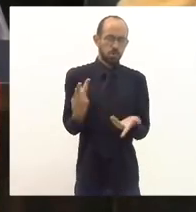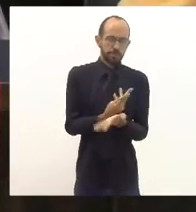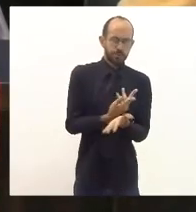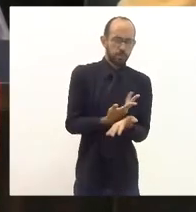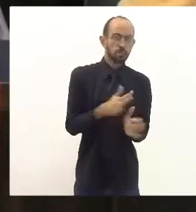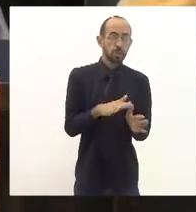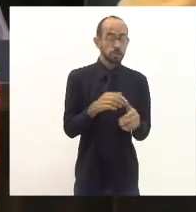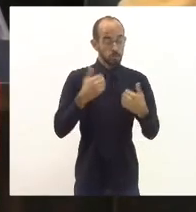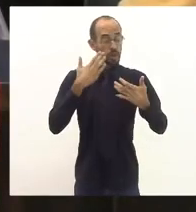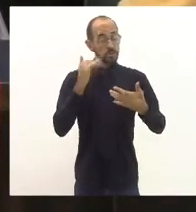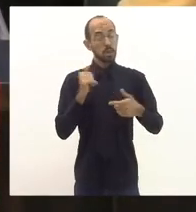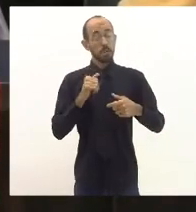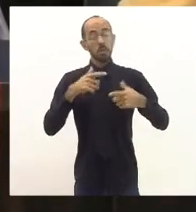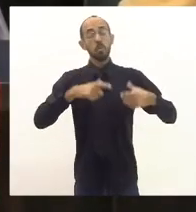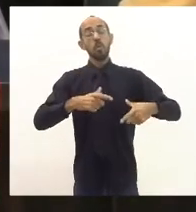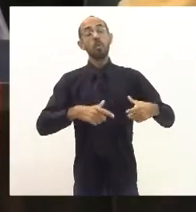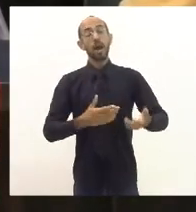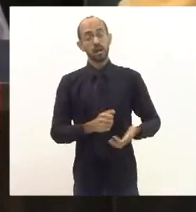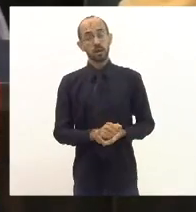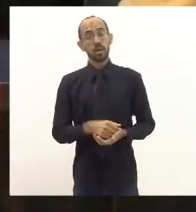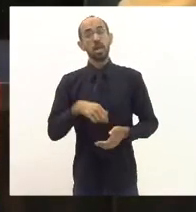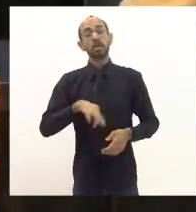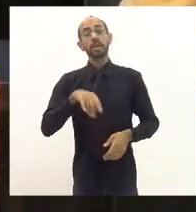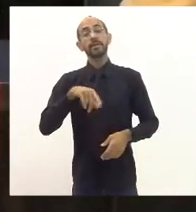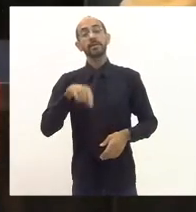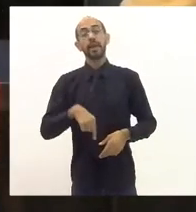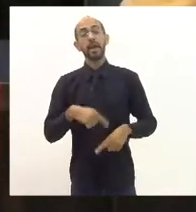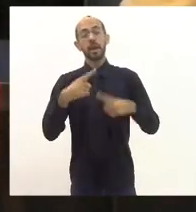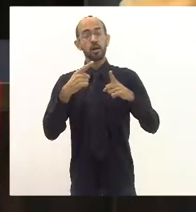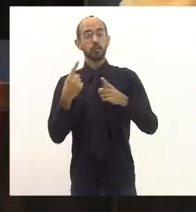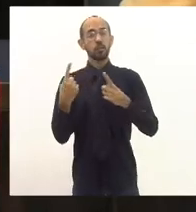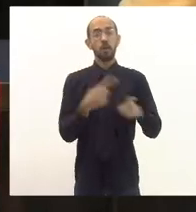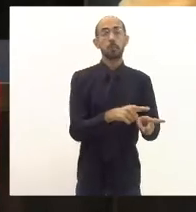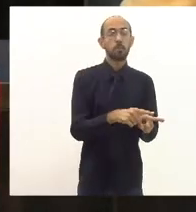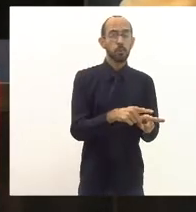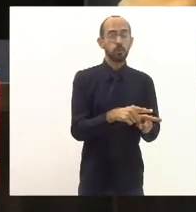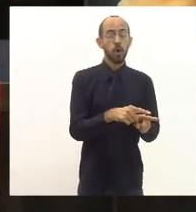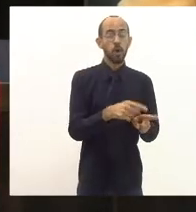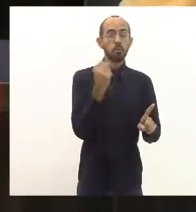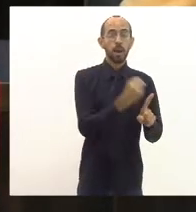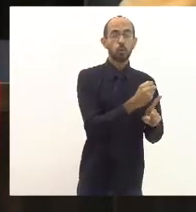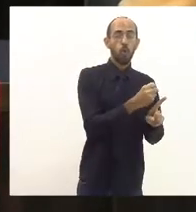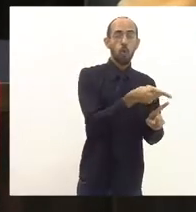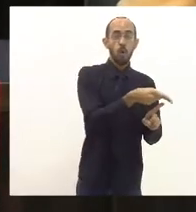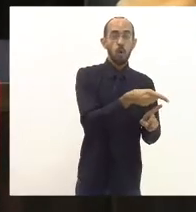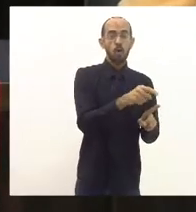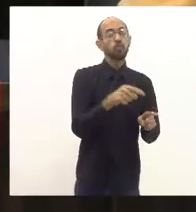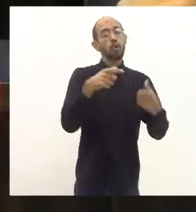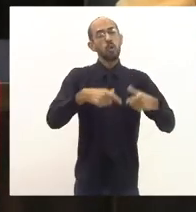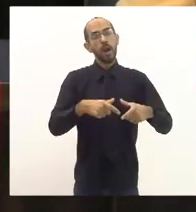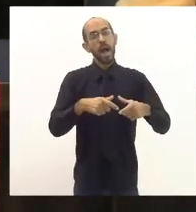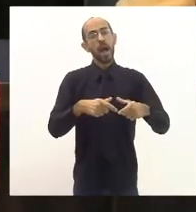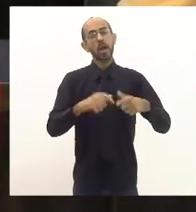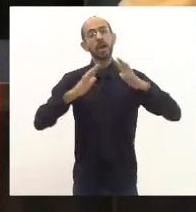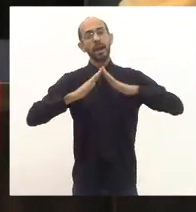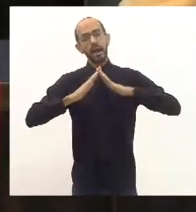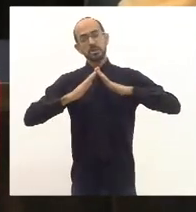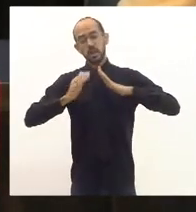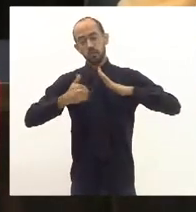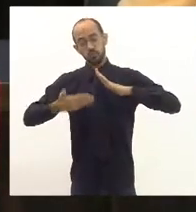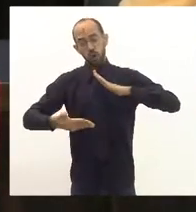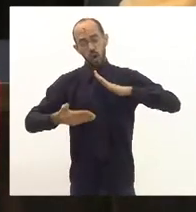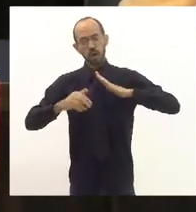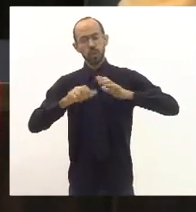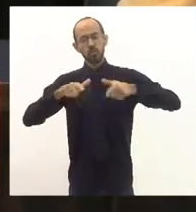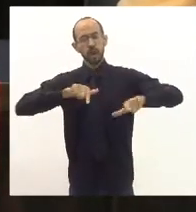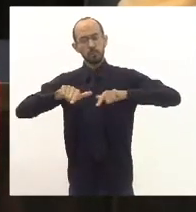que região foi, quem eram os agressores, quem eram os agredidos, em que locais que era, era dentro de casa, era dentro do trabalho. Porque isso